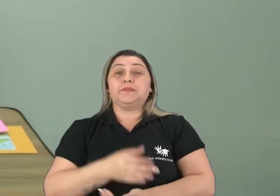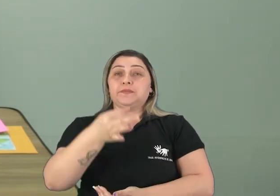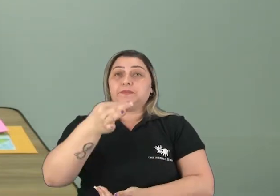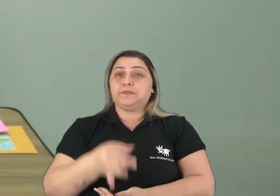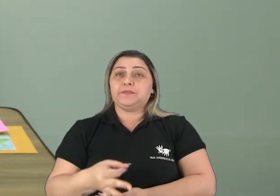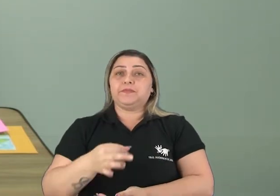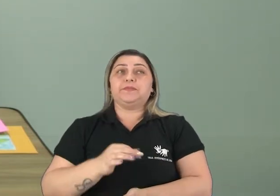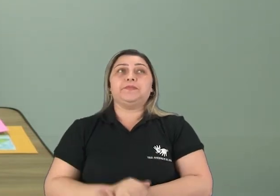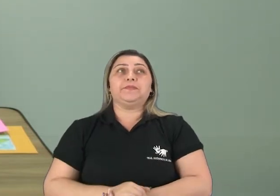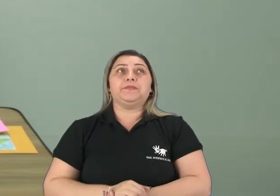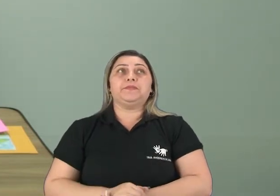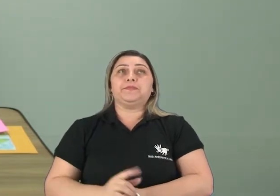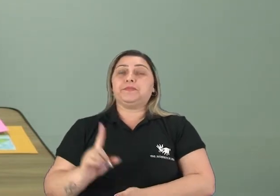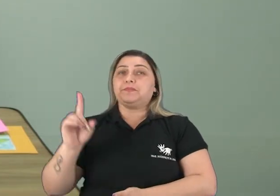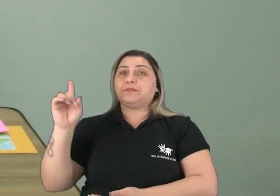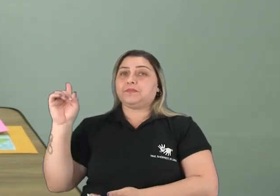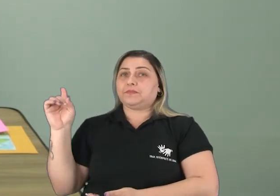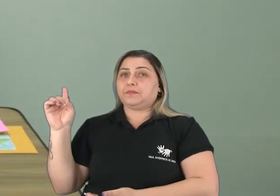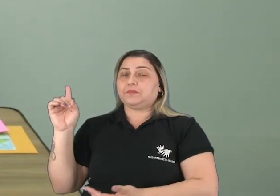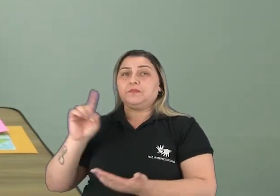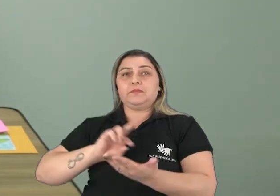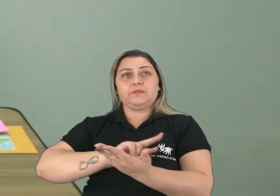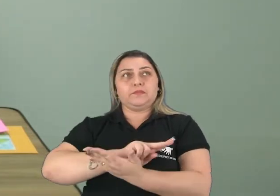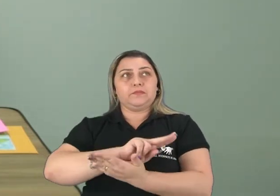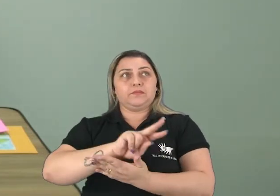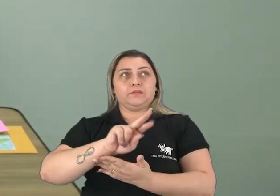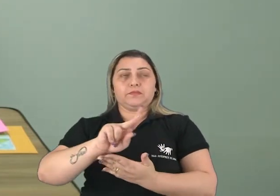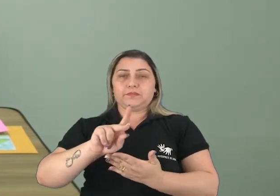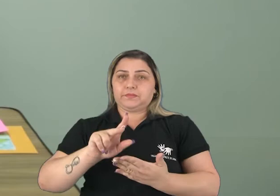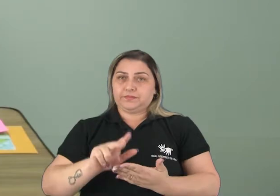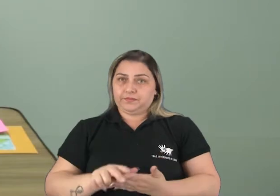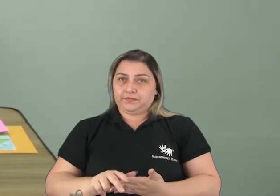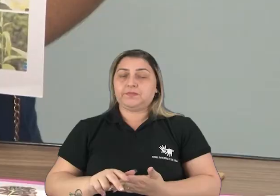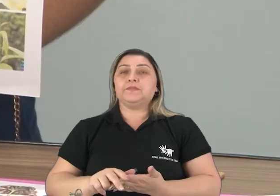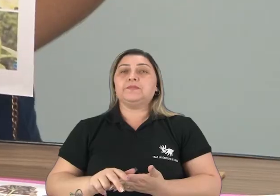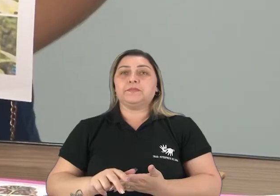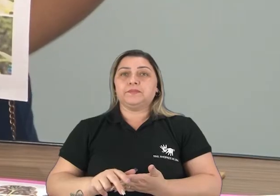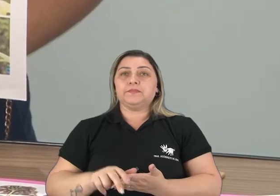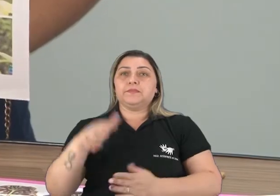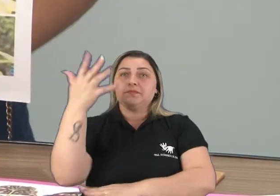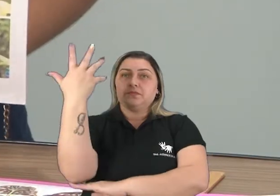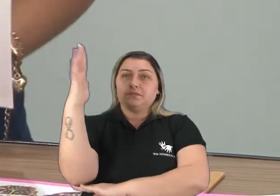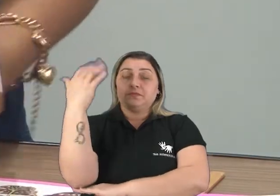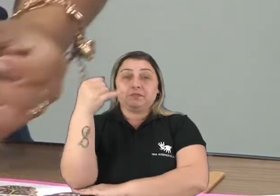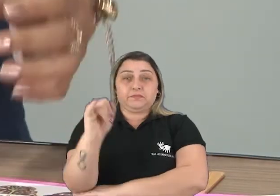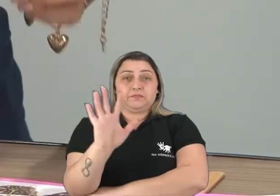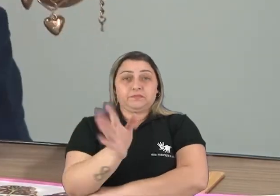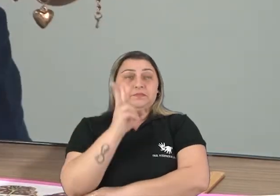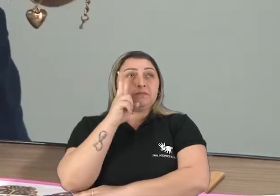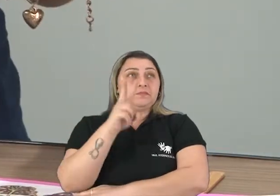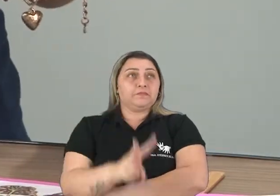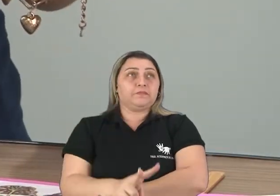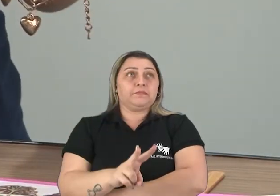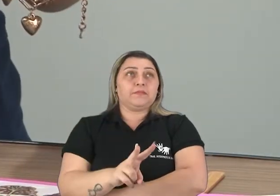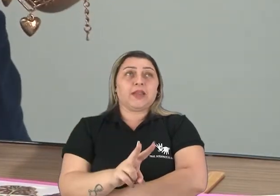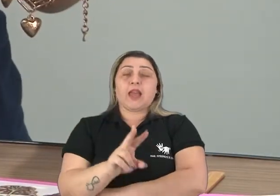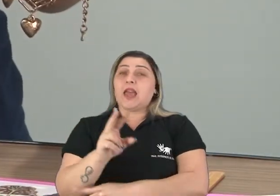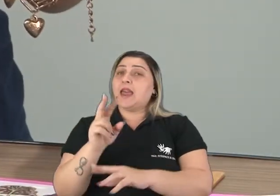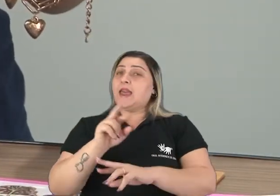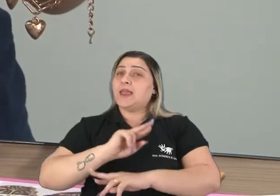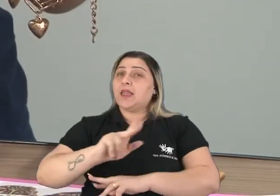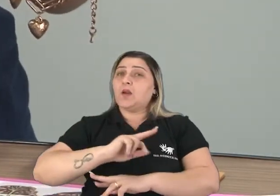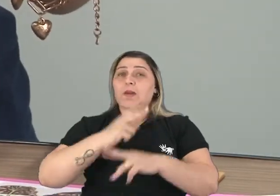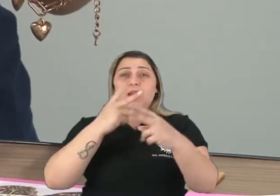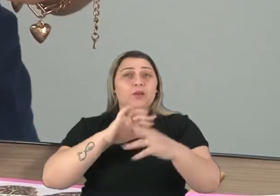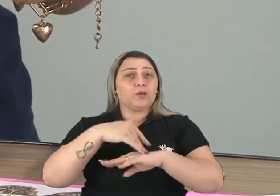Certo? Então, nós temos vários tipos de plantas. Se você já observou, as plantas não são todas